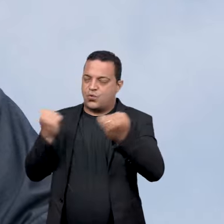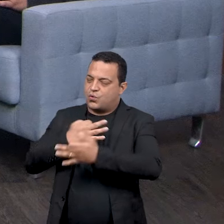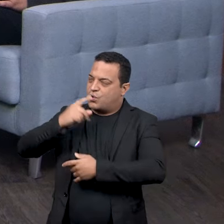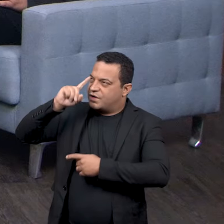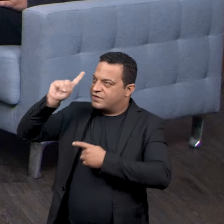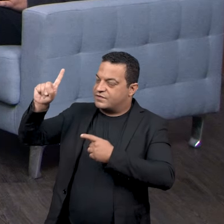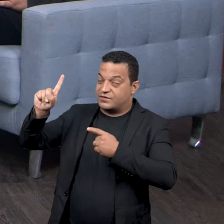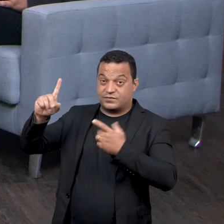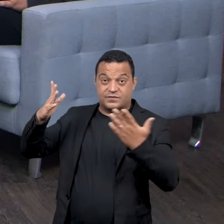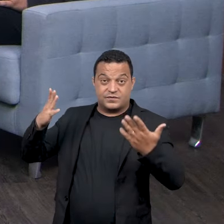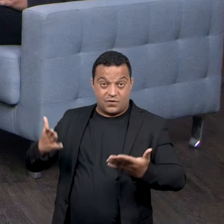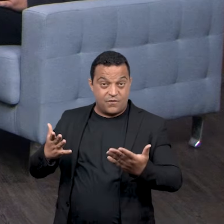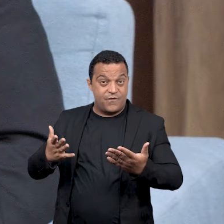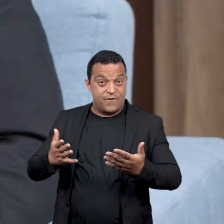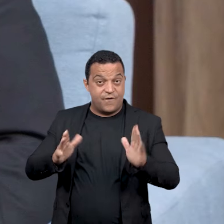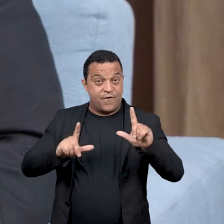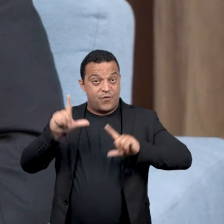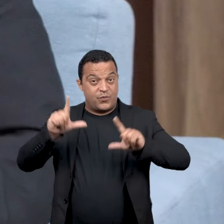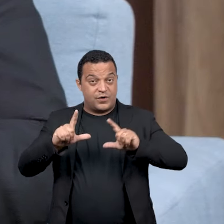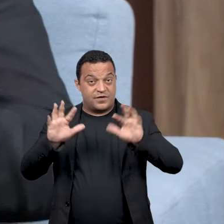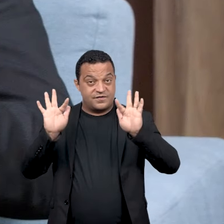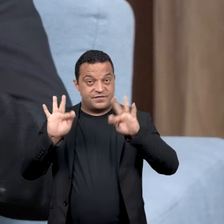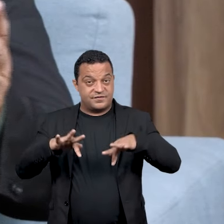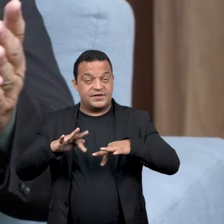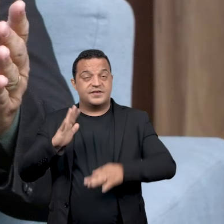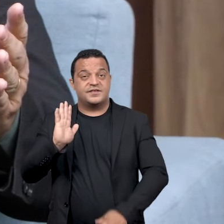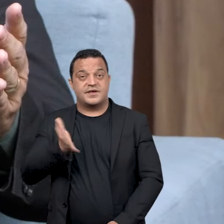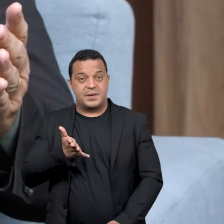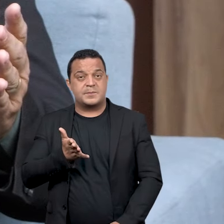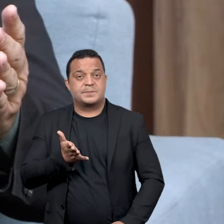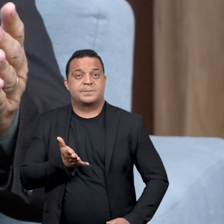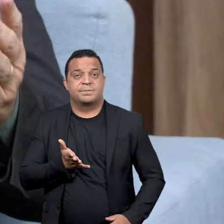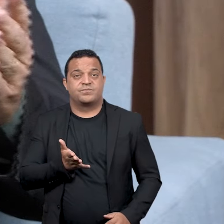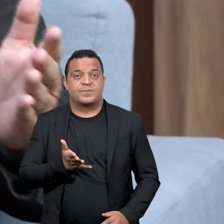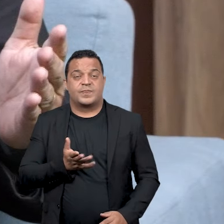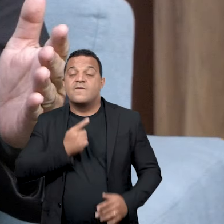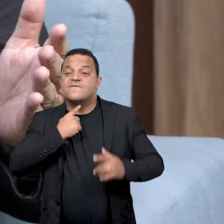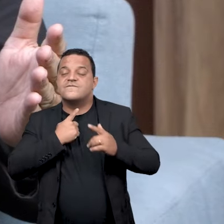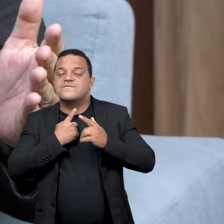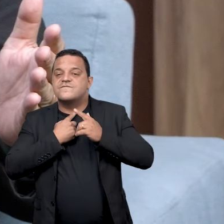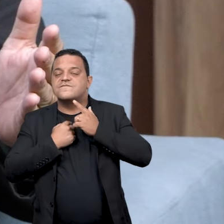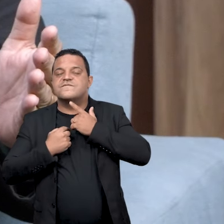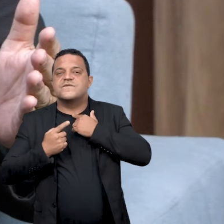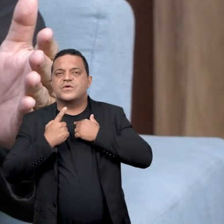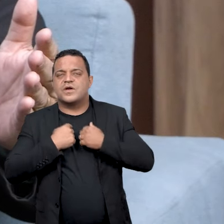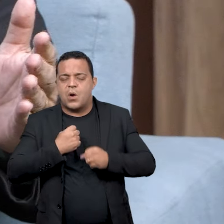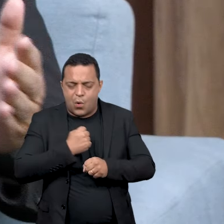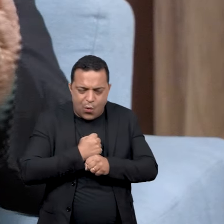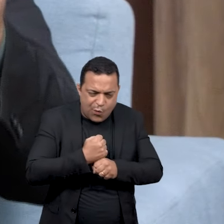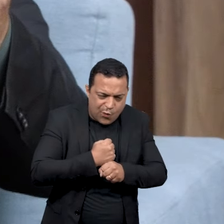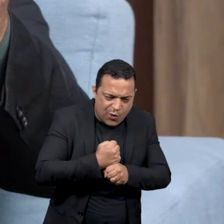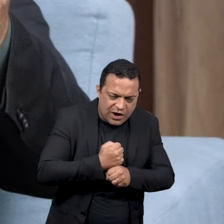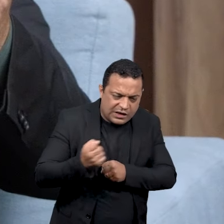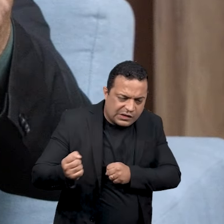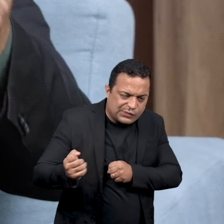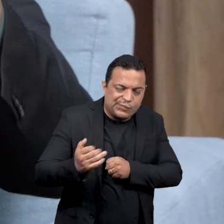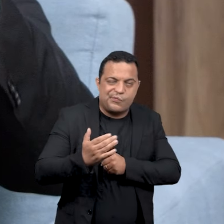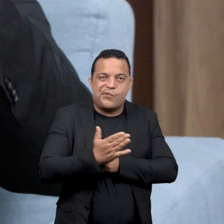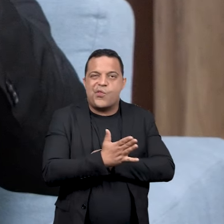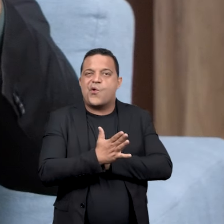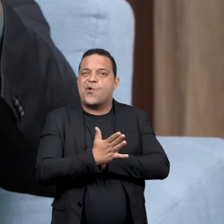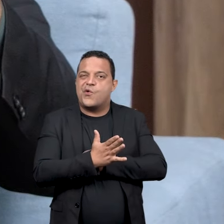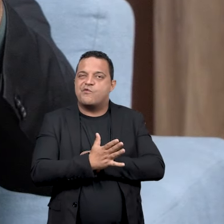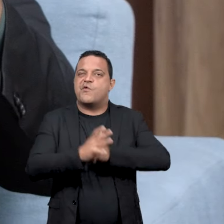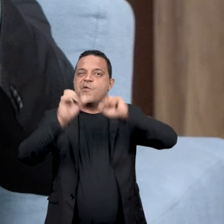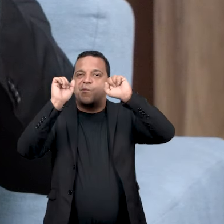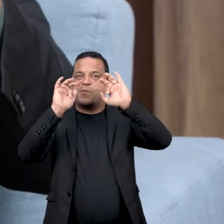Jesus. Glória a Deus! Então, estamos aqui encerrando mais um programa e queremos desejar